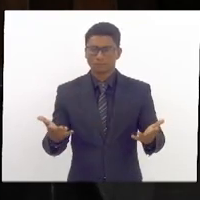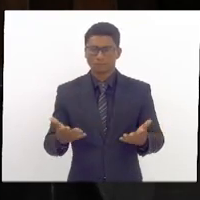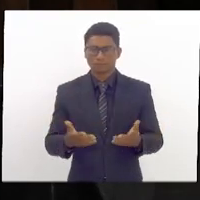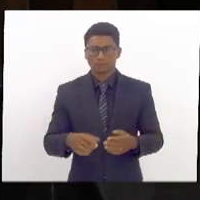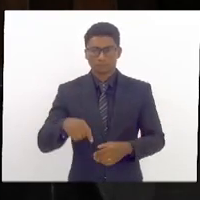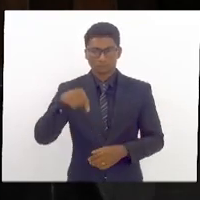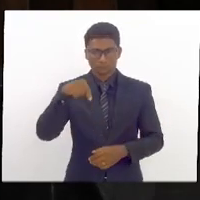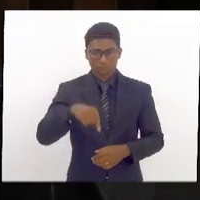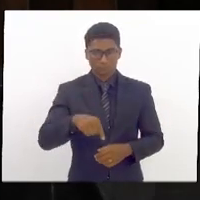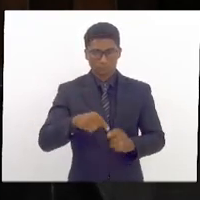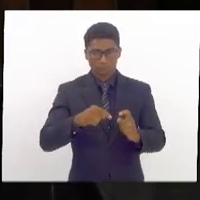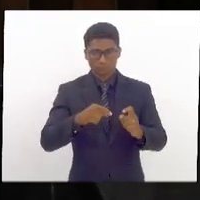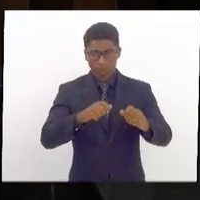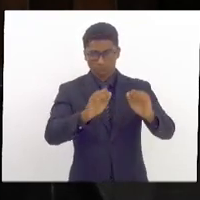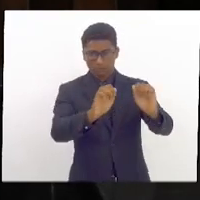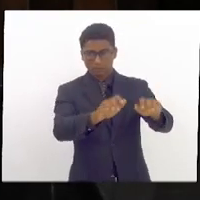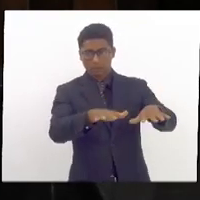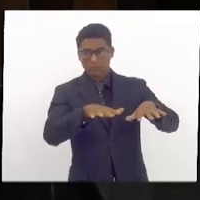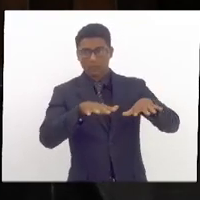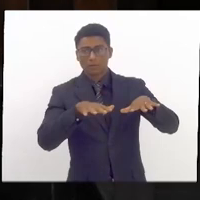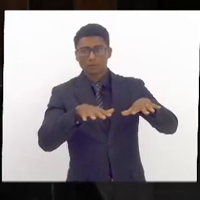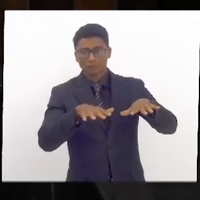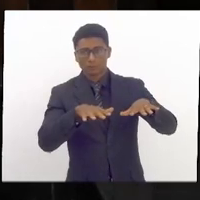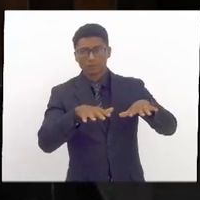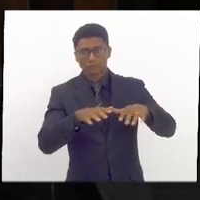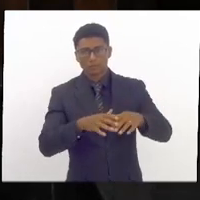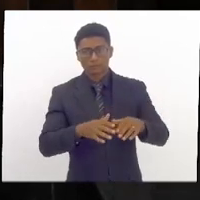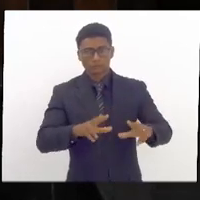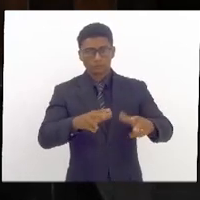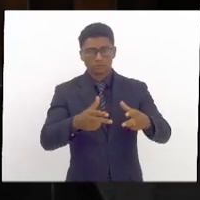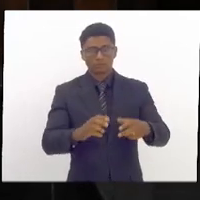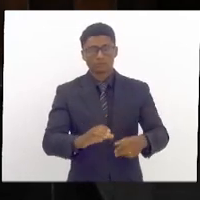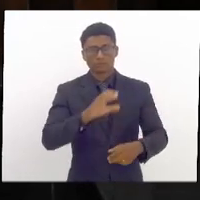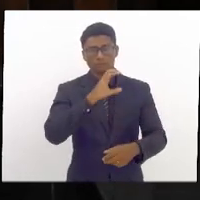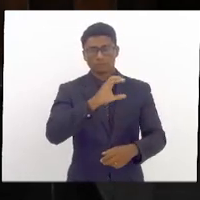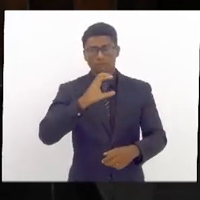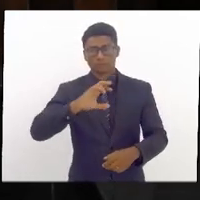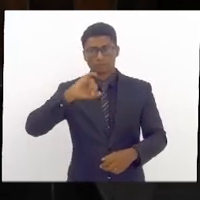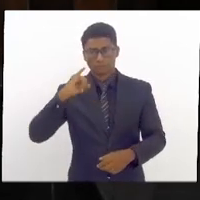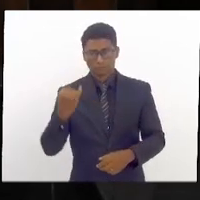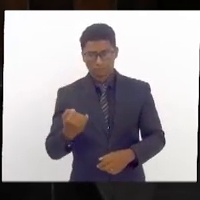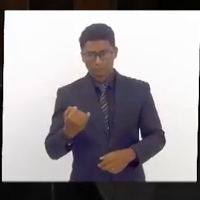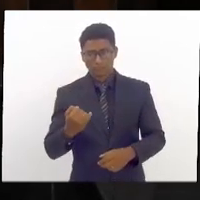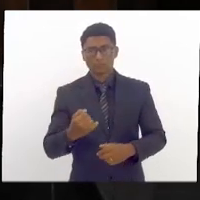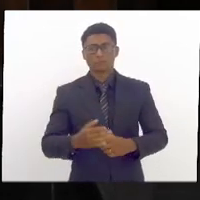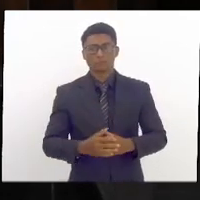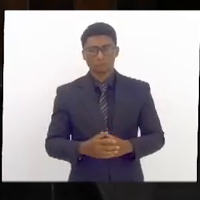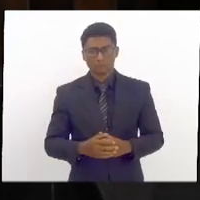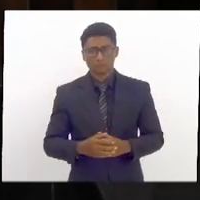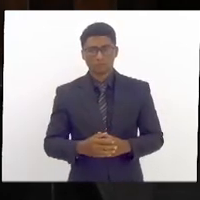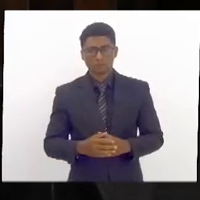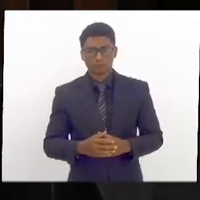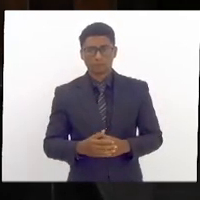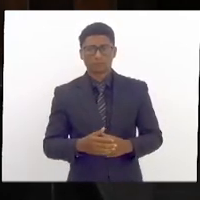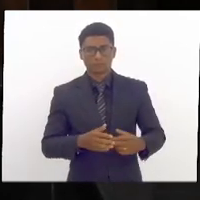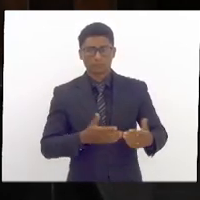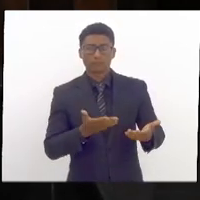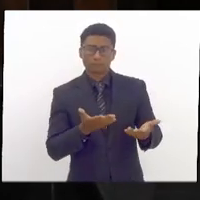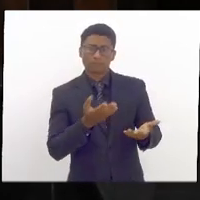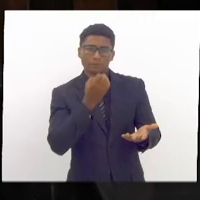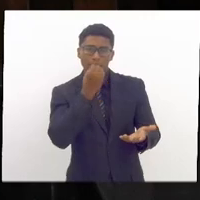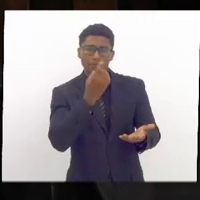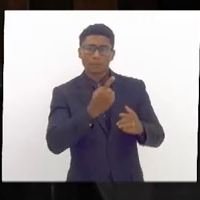plenário superada a questão no âmbito da CCJ, a Comissão de Constituição e Justiça, que seria um instrumento adequado na Casa